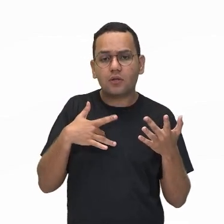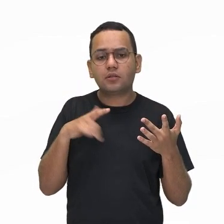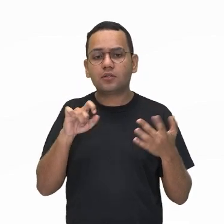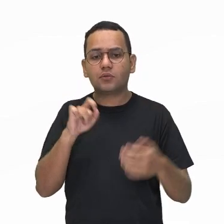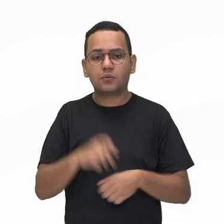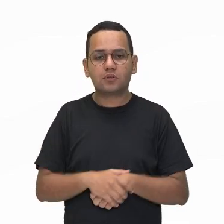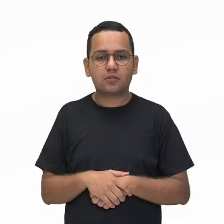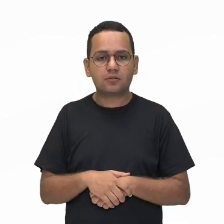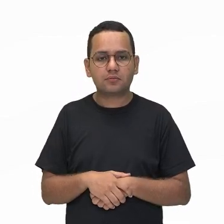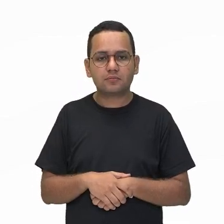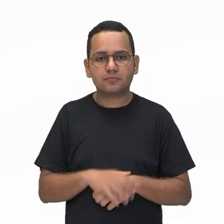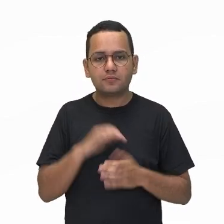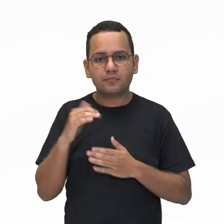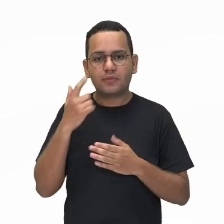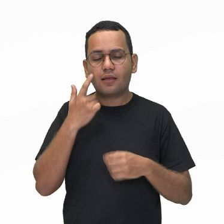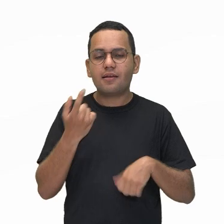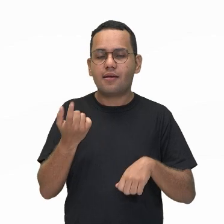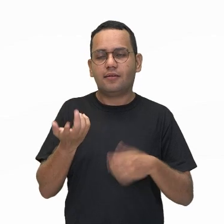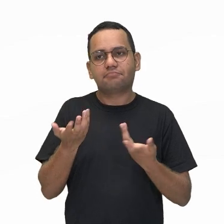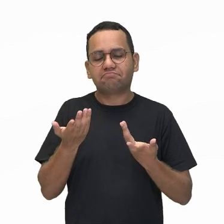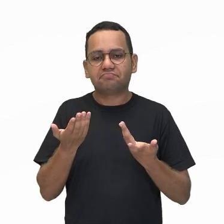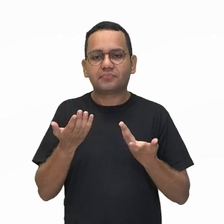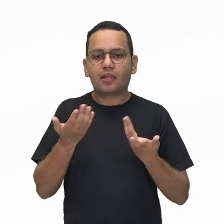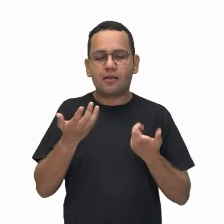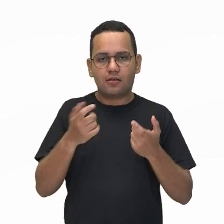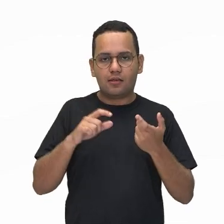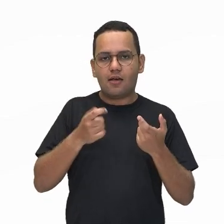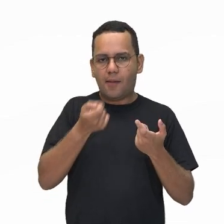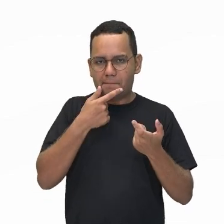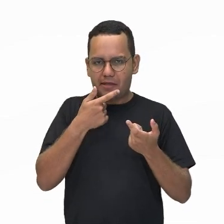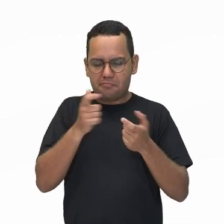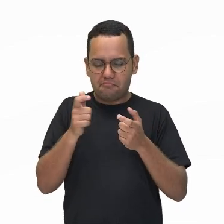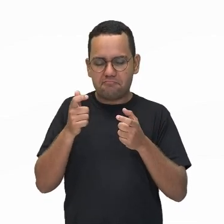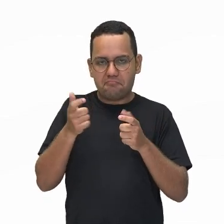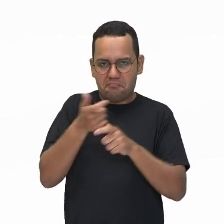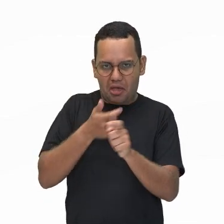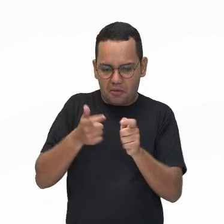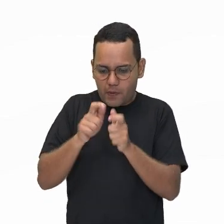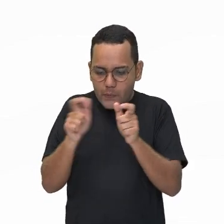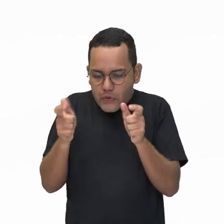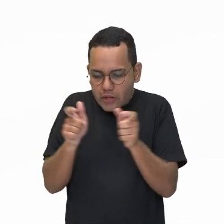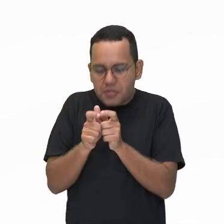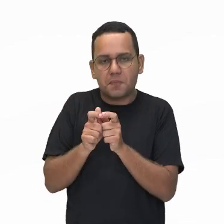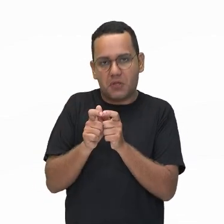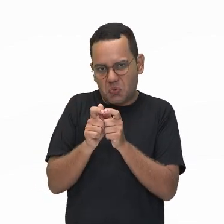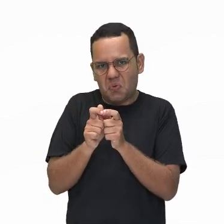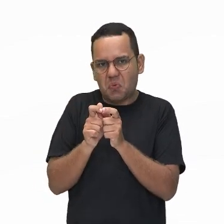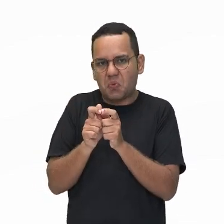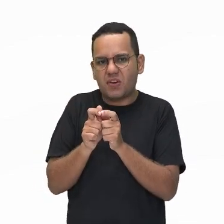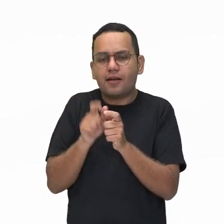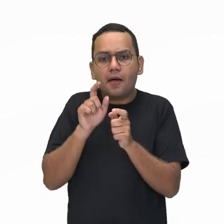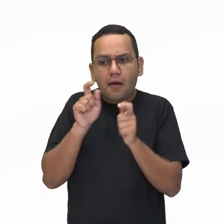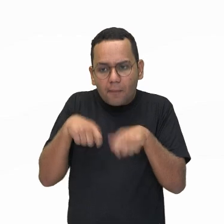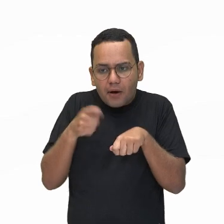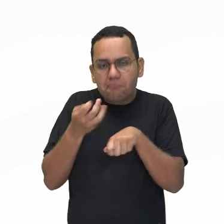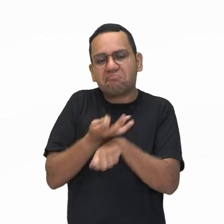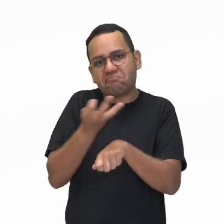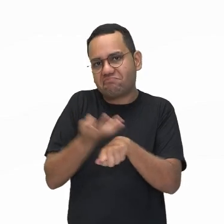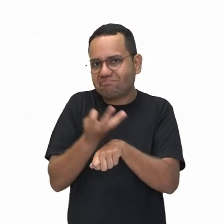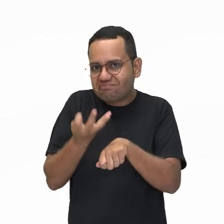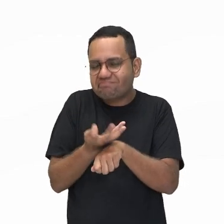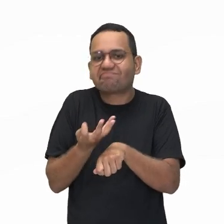resistência a antibióticos, que é a produção das superbactérias. Então, as resistências